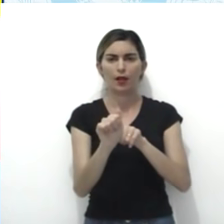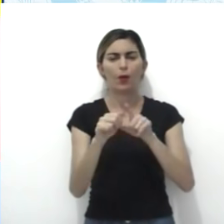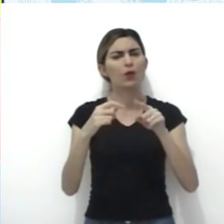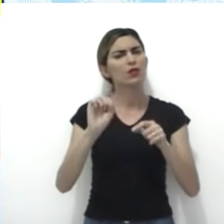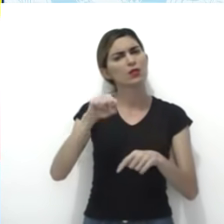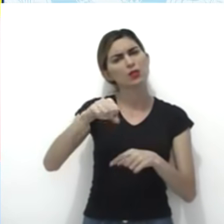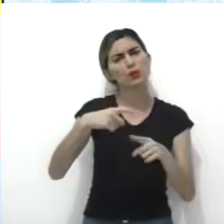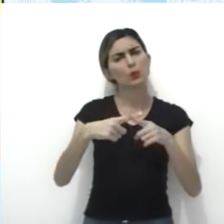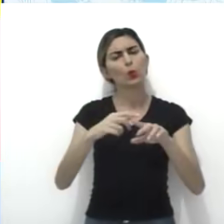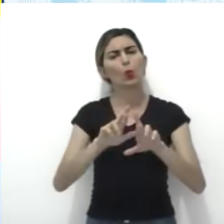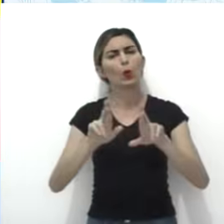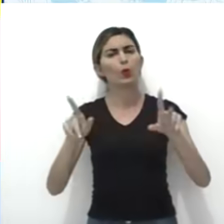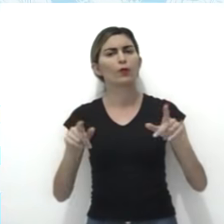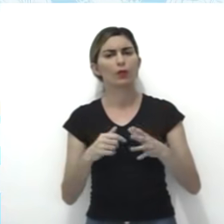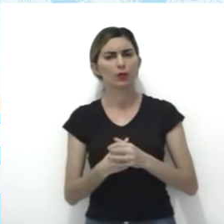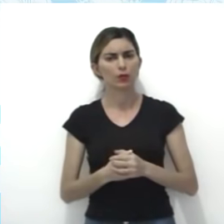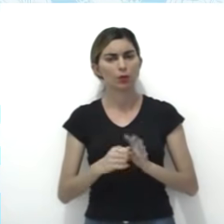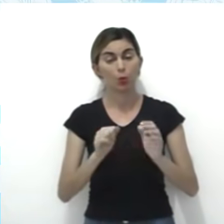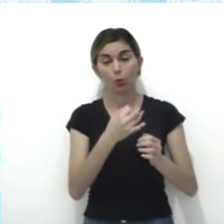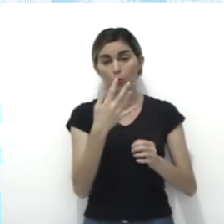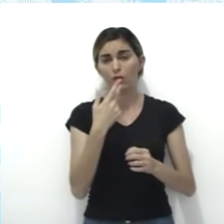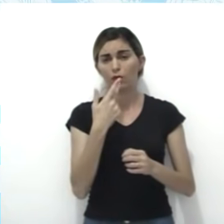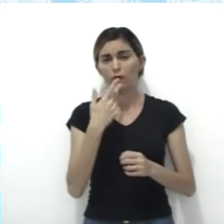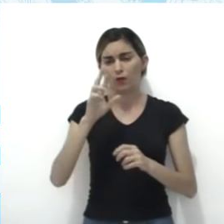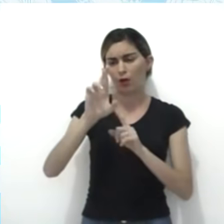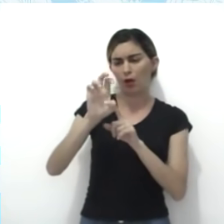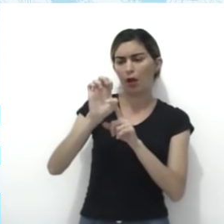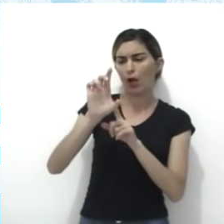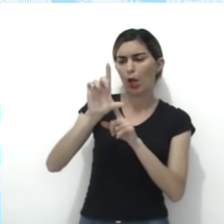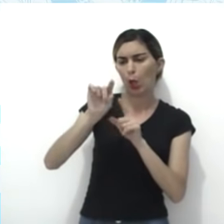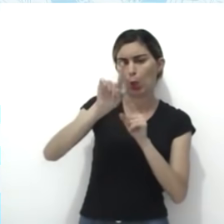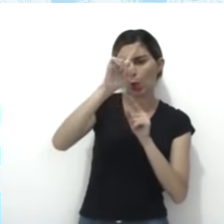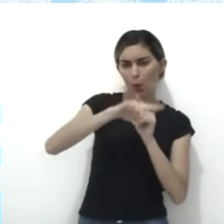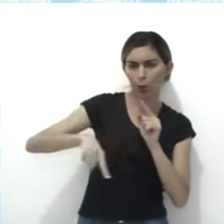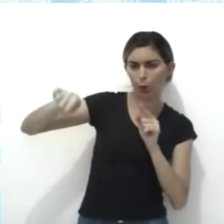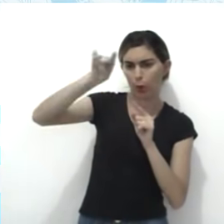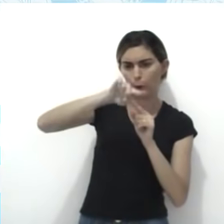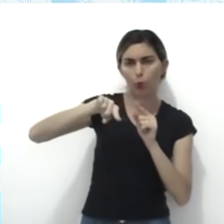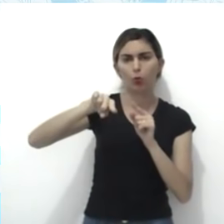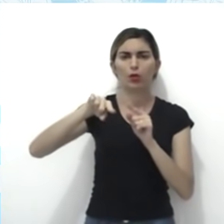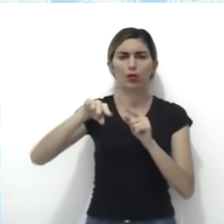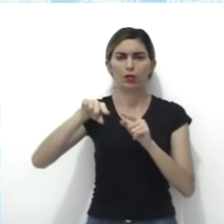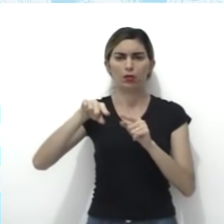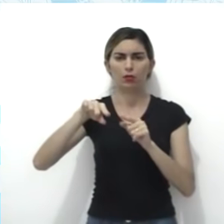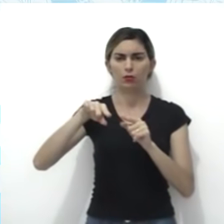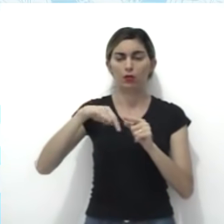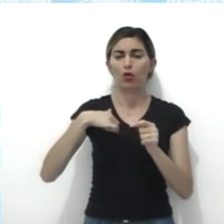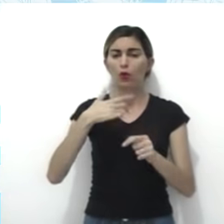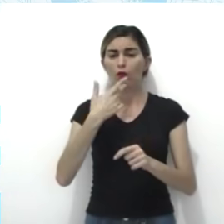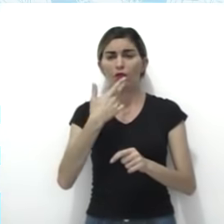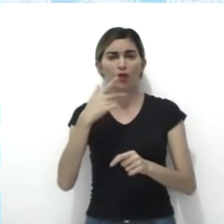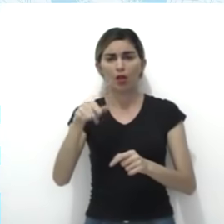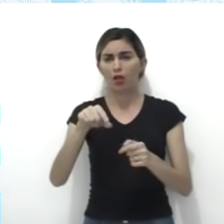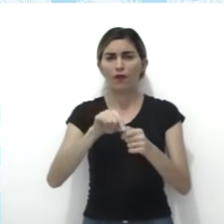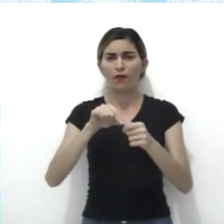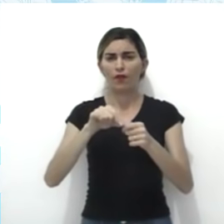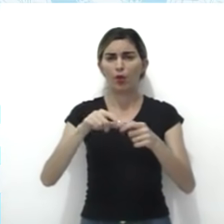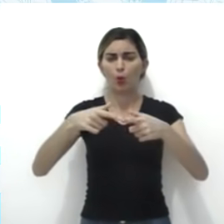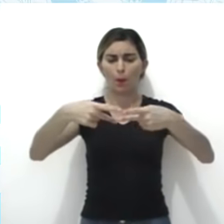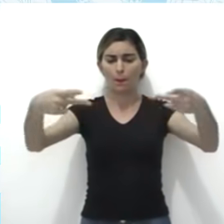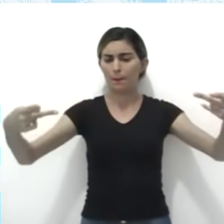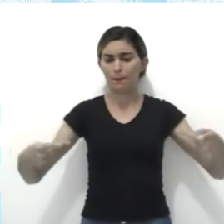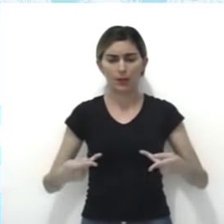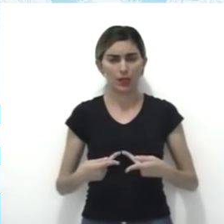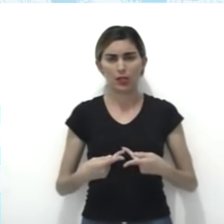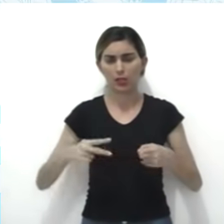uma esfera sem professora e pó diferença quando eu falo que a terra é redonda e eu estou dizendo